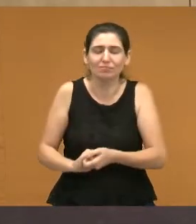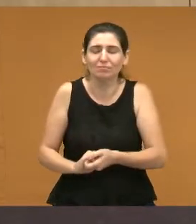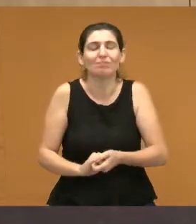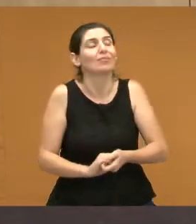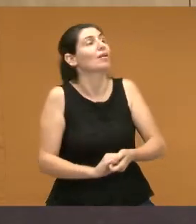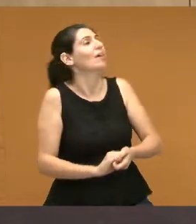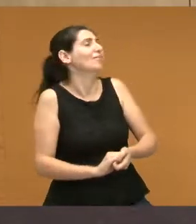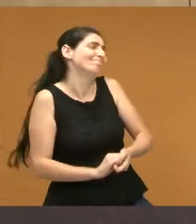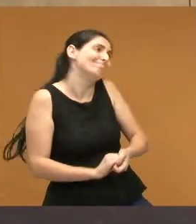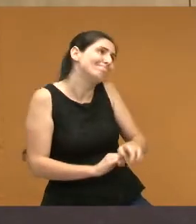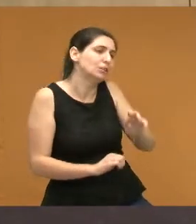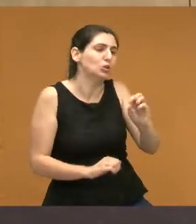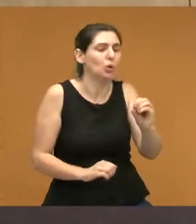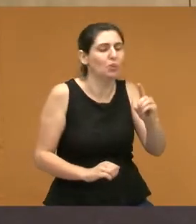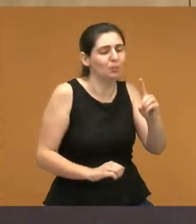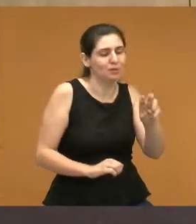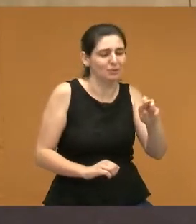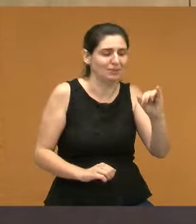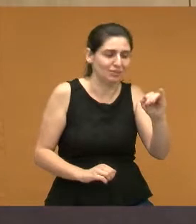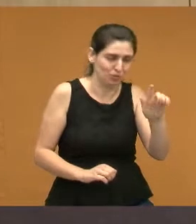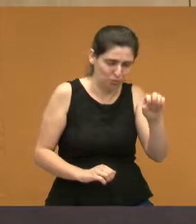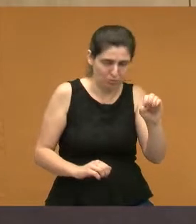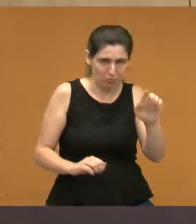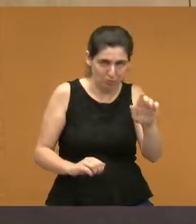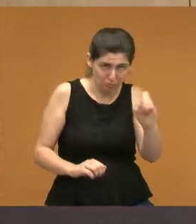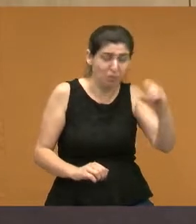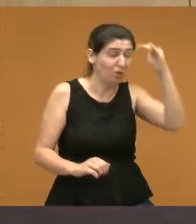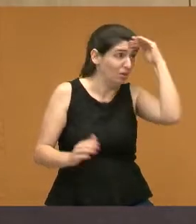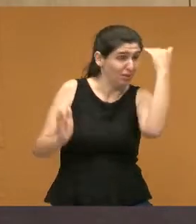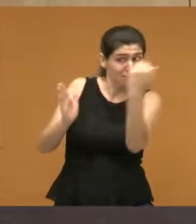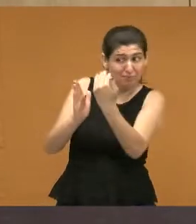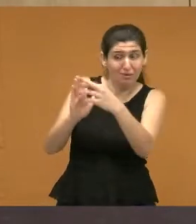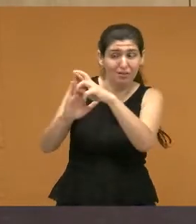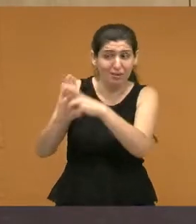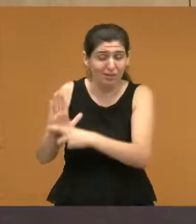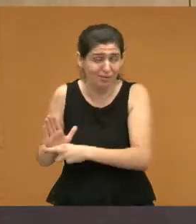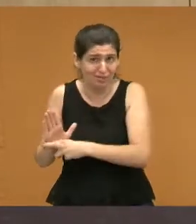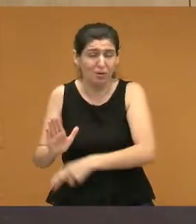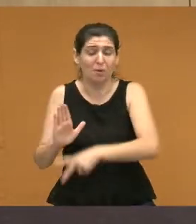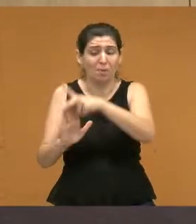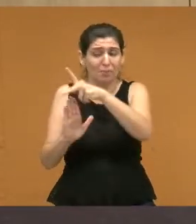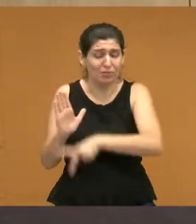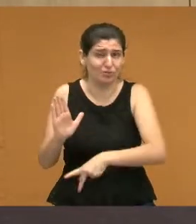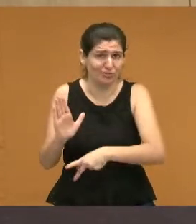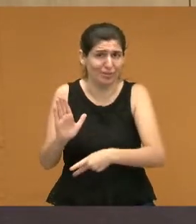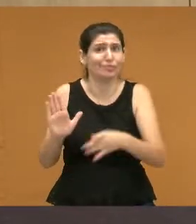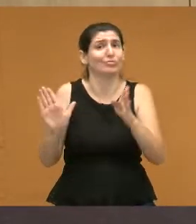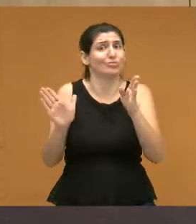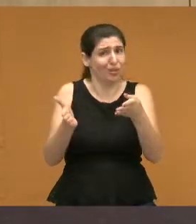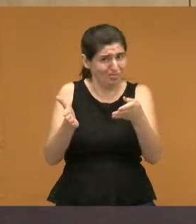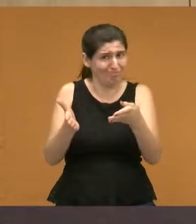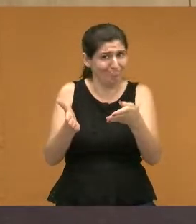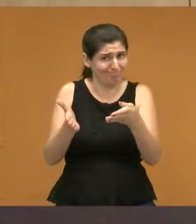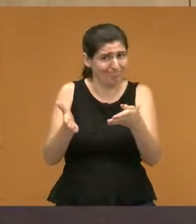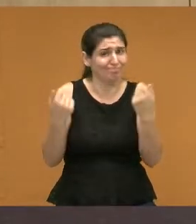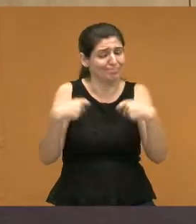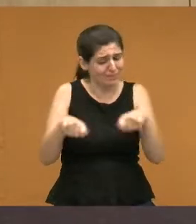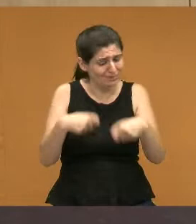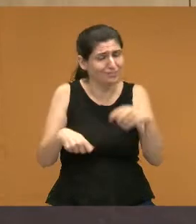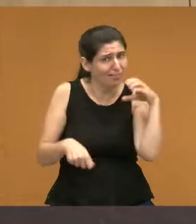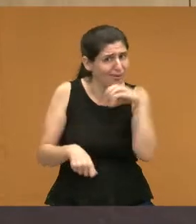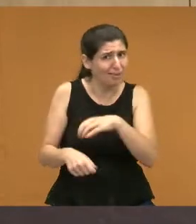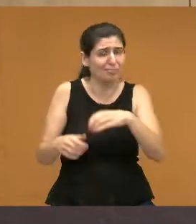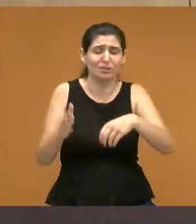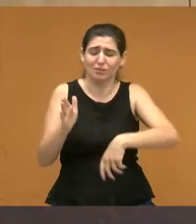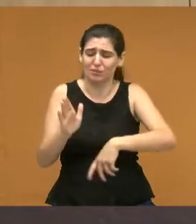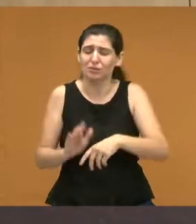Doutor Rodrigo, segundo o regimento, nós temos a obrigatoriedade de votar os projetos vencidos. E então, hoje nós temos esses projetos que foi